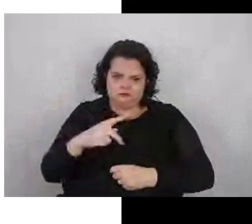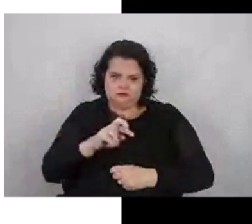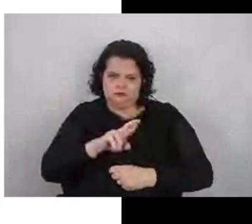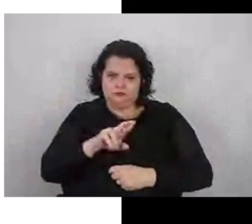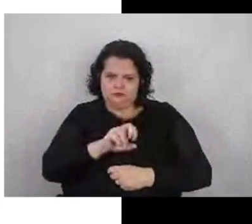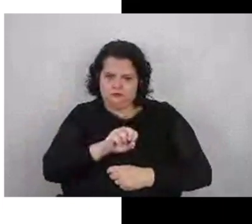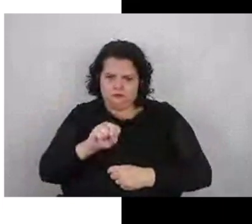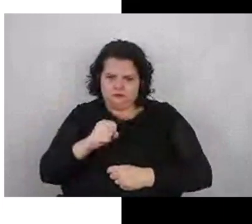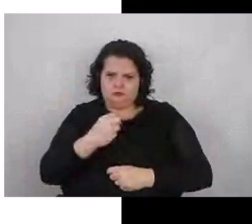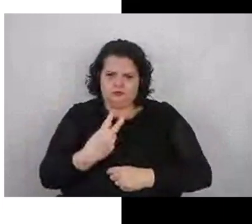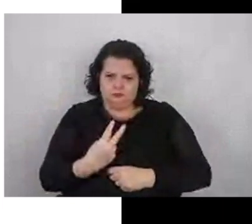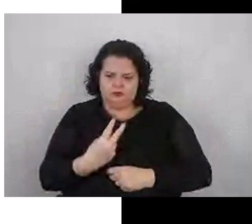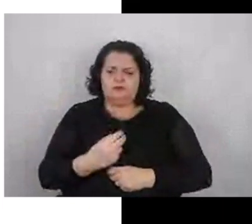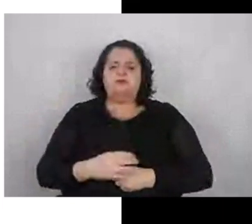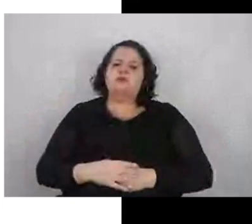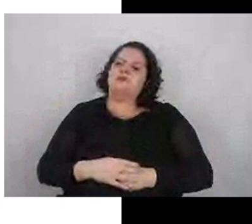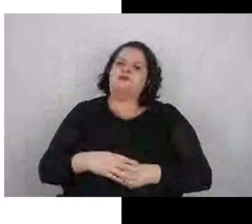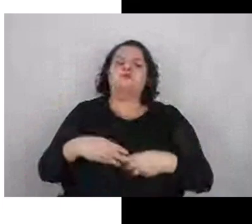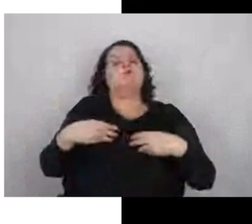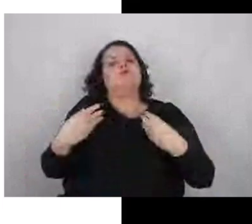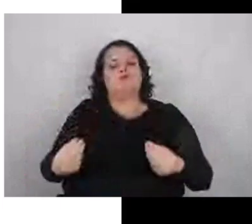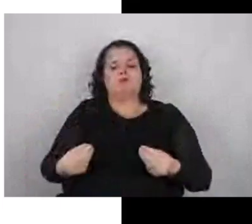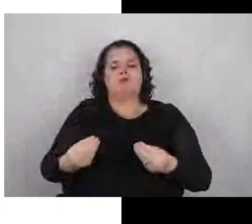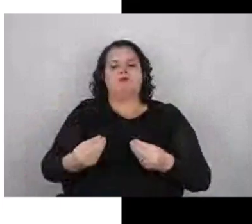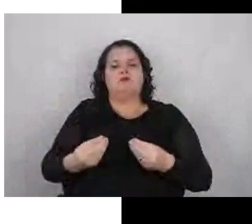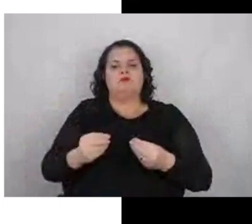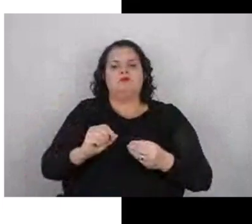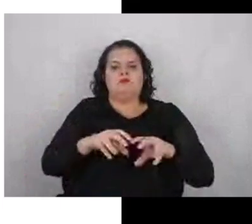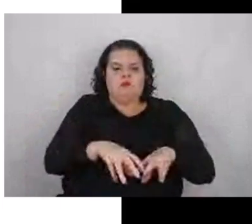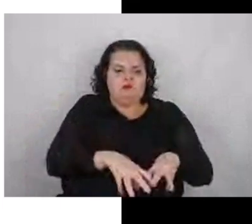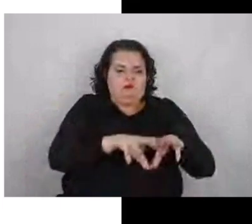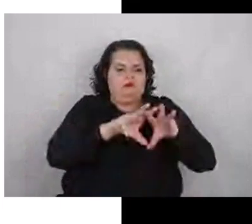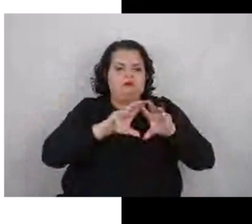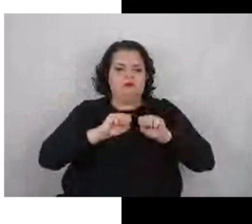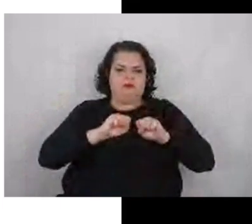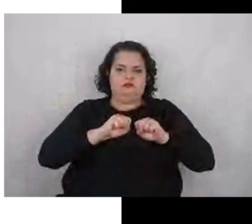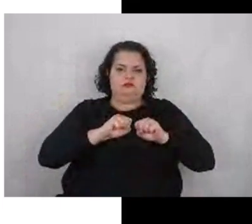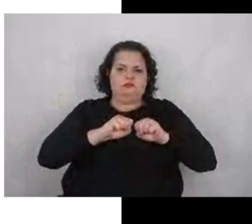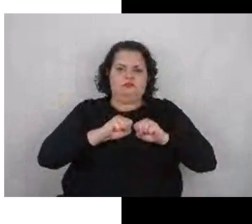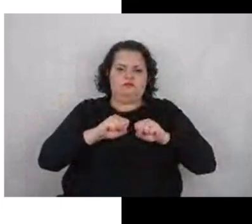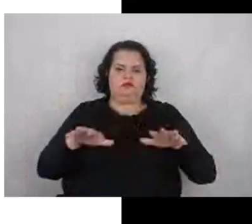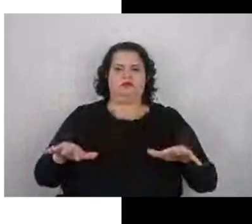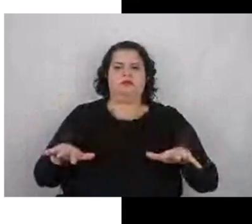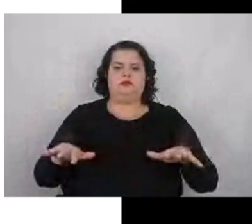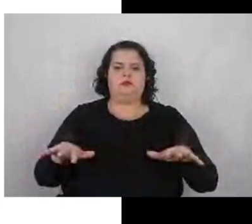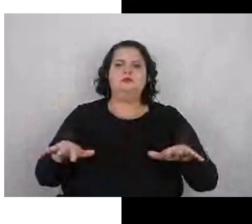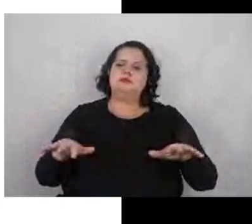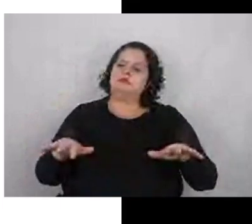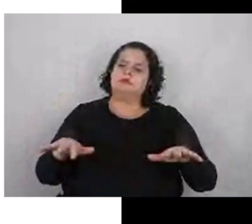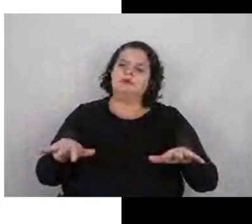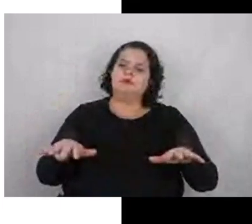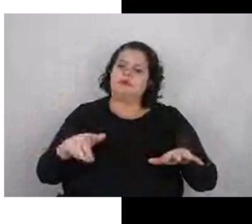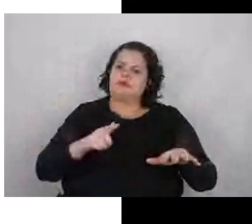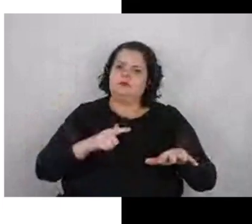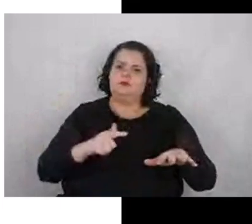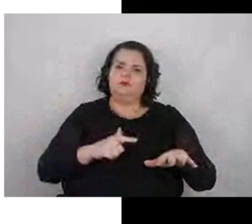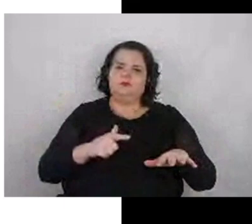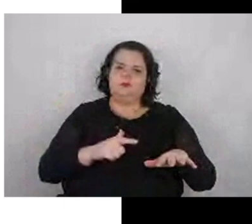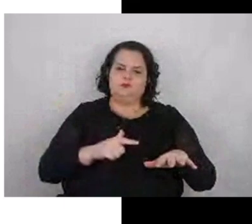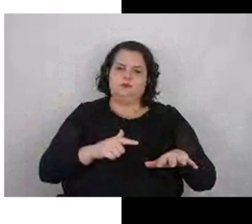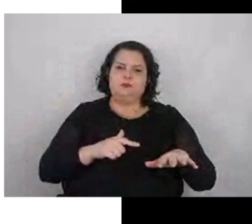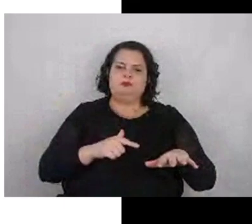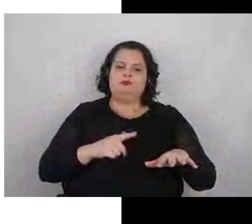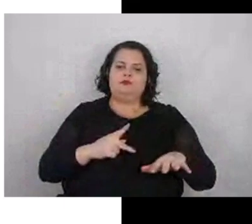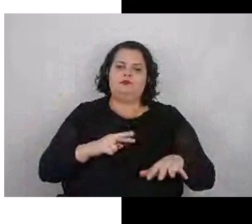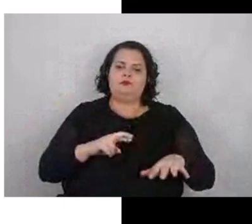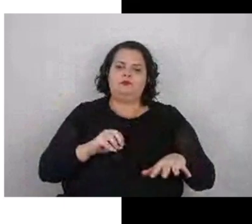TMP-RS2. Então, sendo dessa forma, esses receptores de ligação e de clivagem da proteína spike, espícula, é um